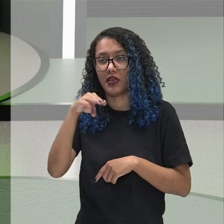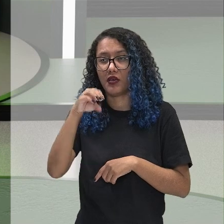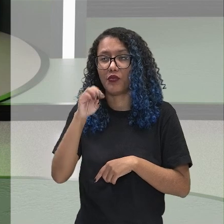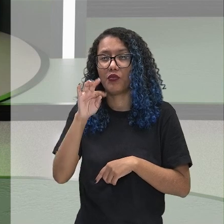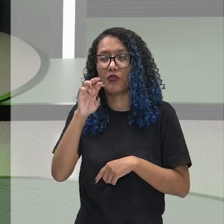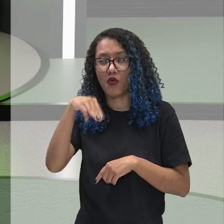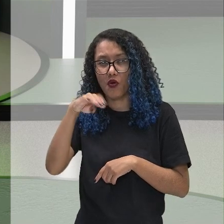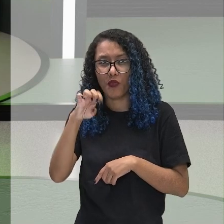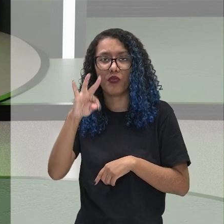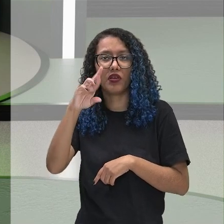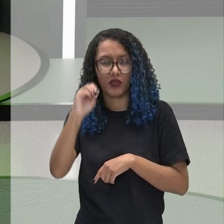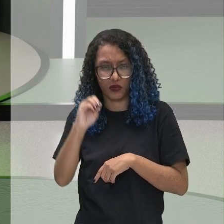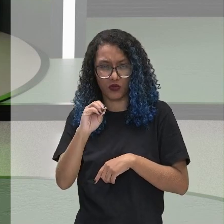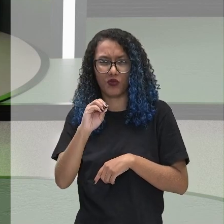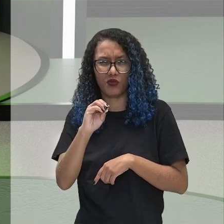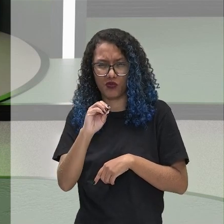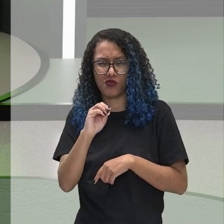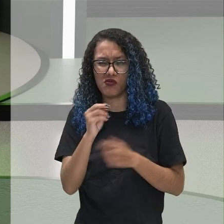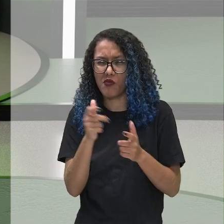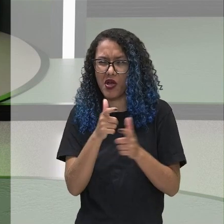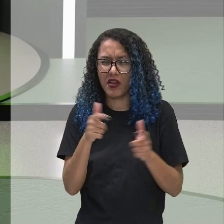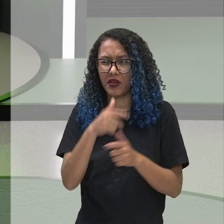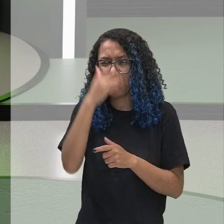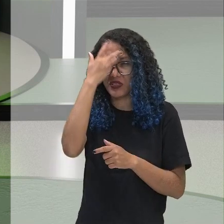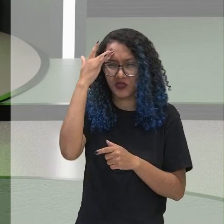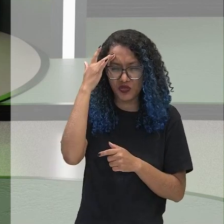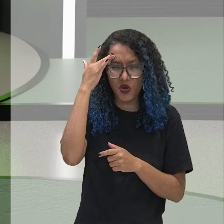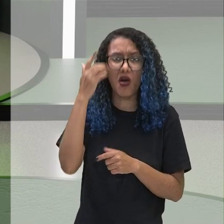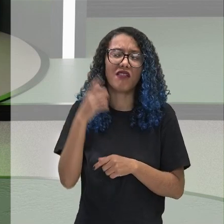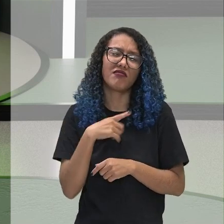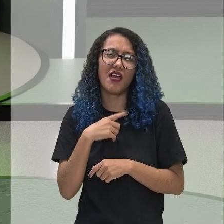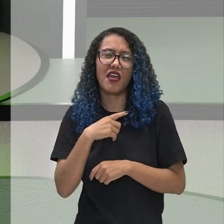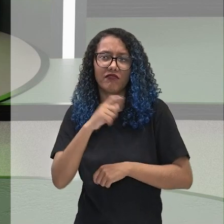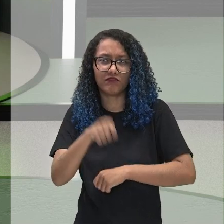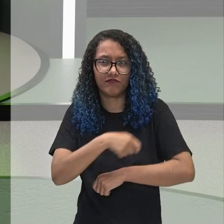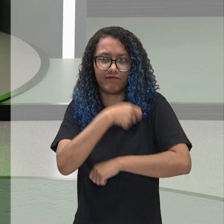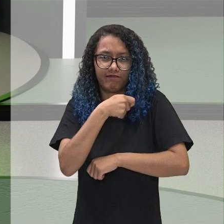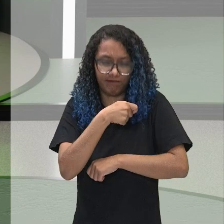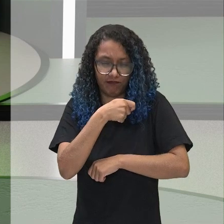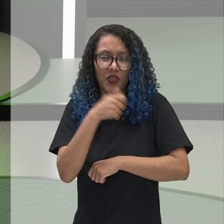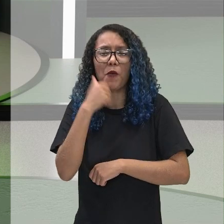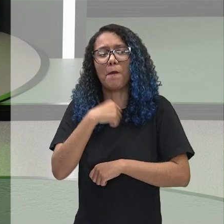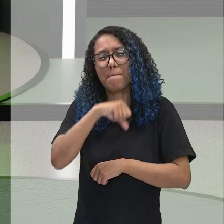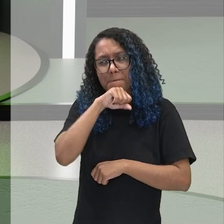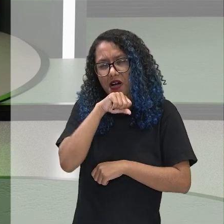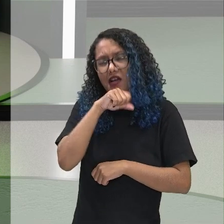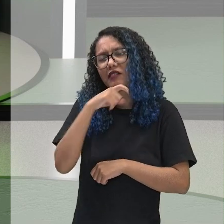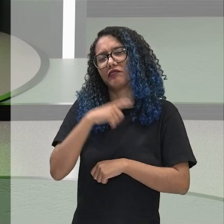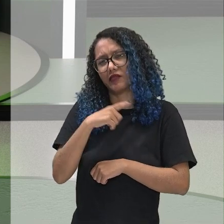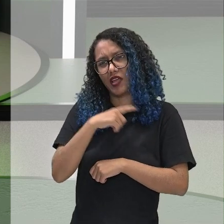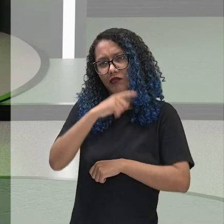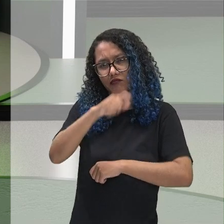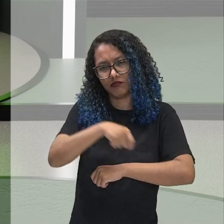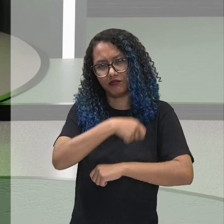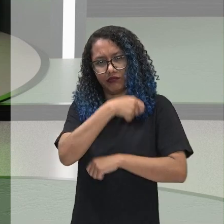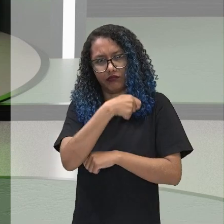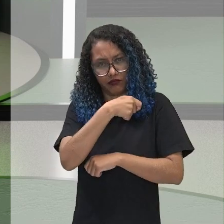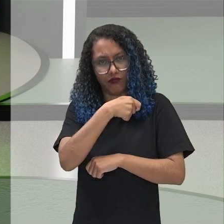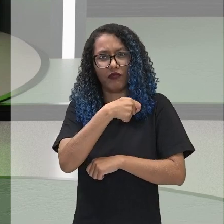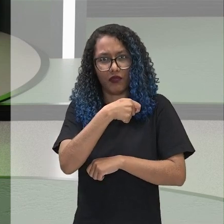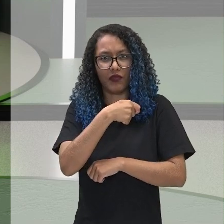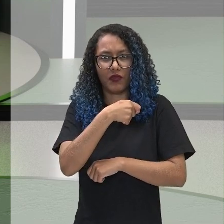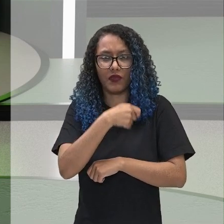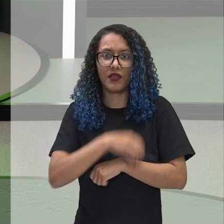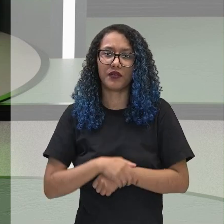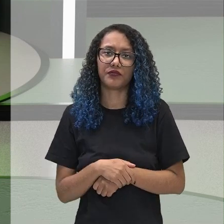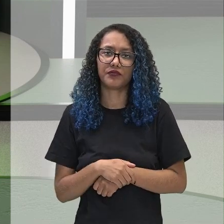mundo tem um termômetro, né? Quem é mãe, né? Tem ali suas crianças, sempre tem um termômetro à mão para a gente